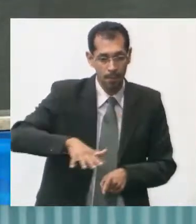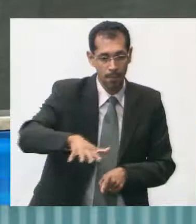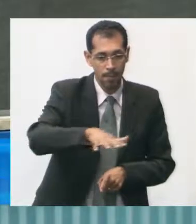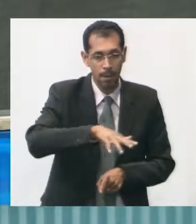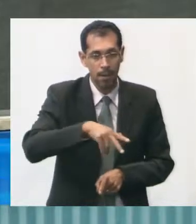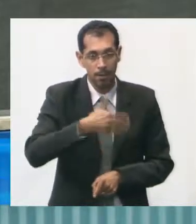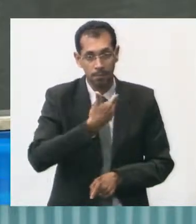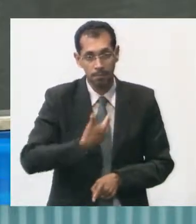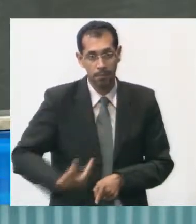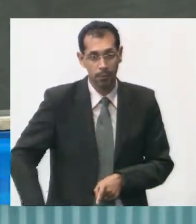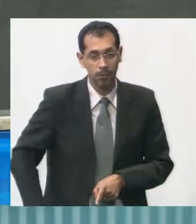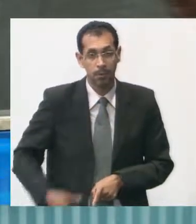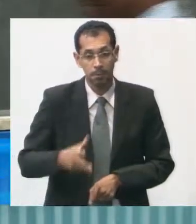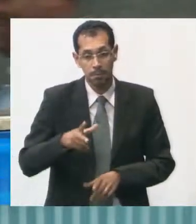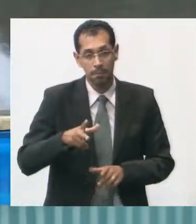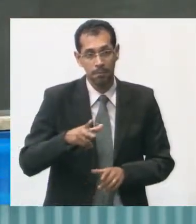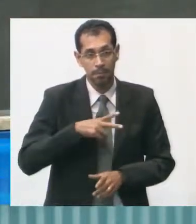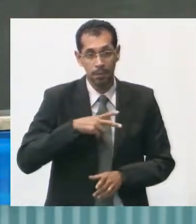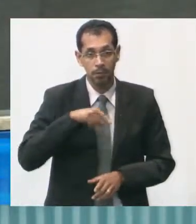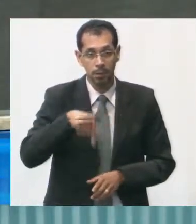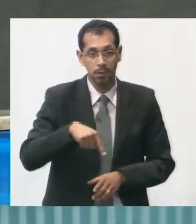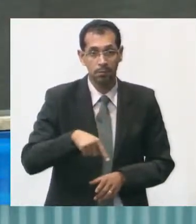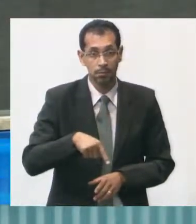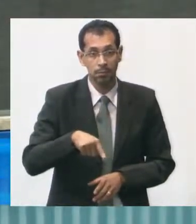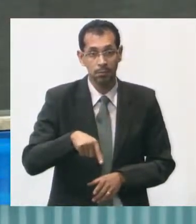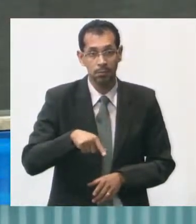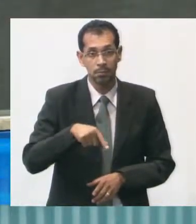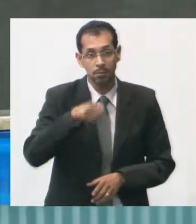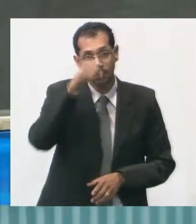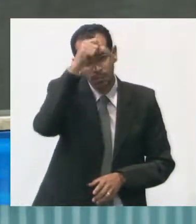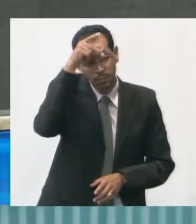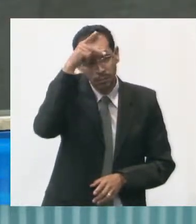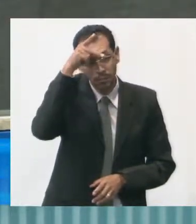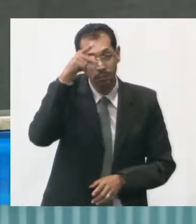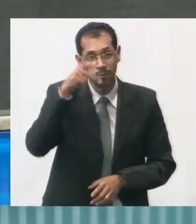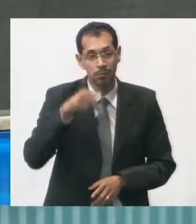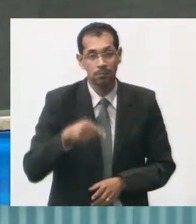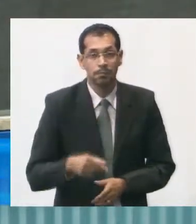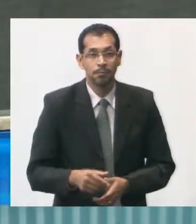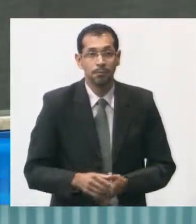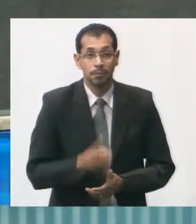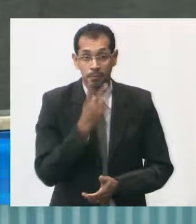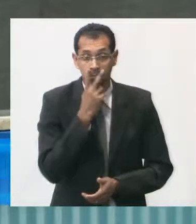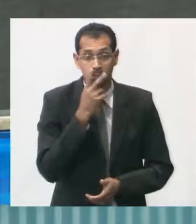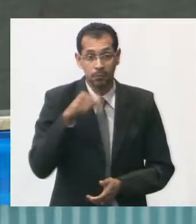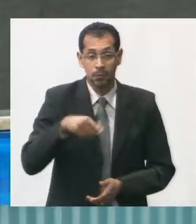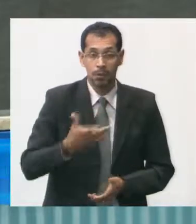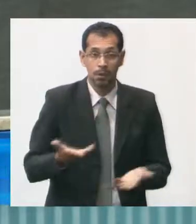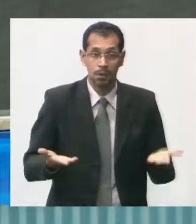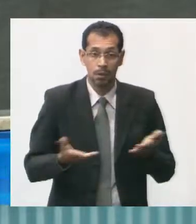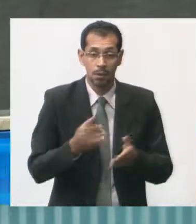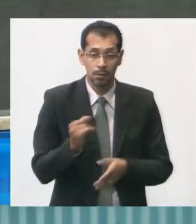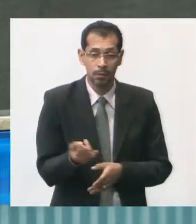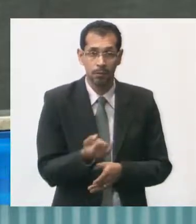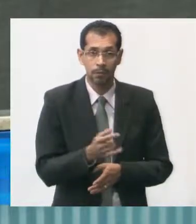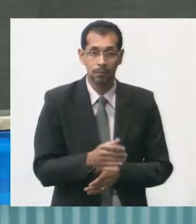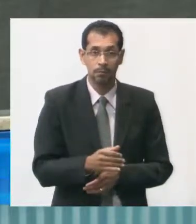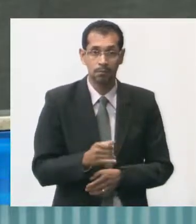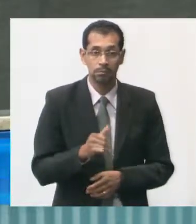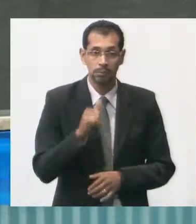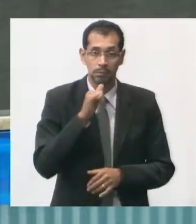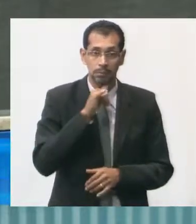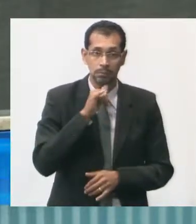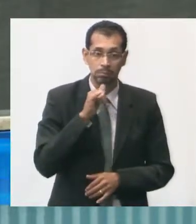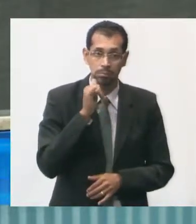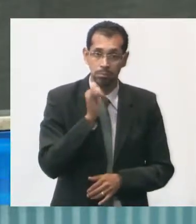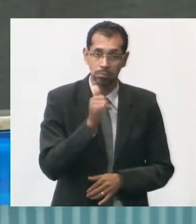Vitória. Então, a gente faz essa cobrança, faz essa denúncia aqui. Nós estamos